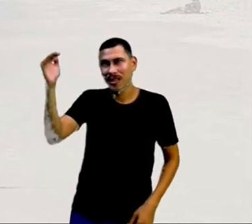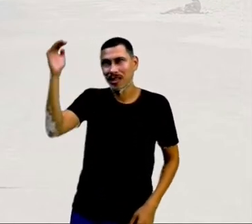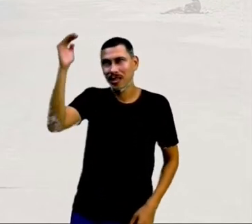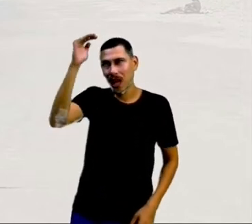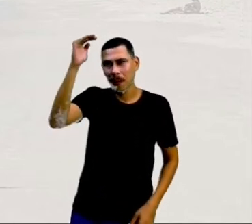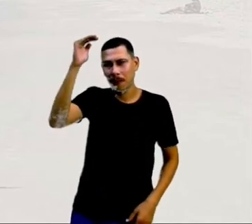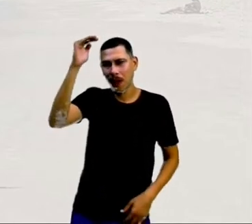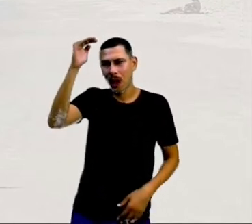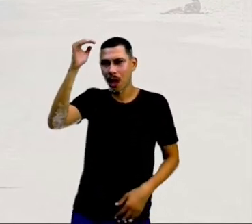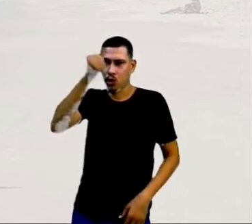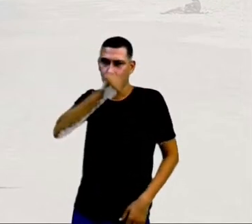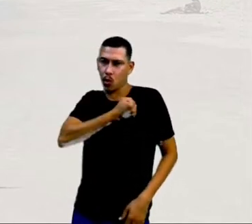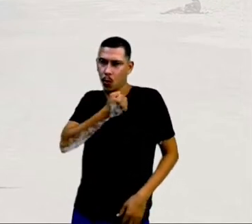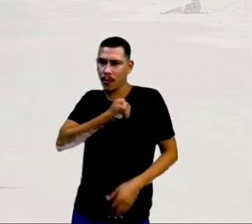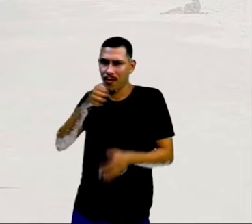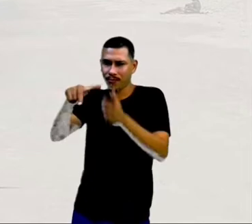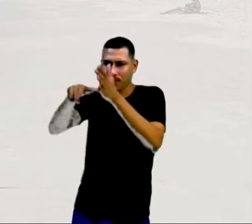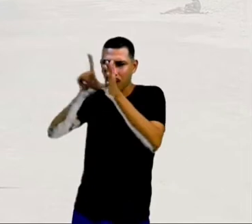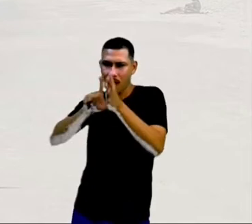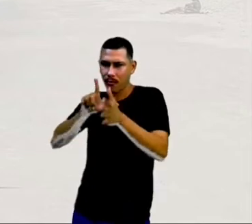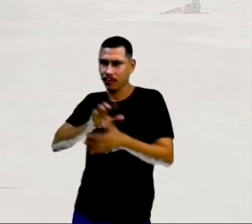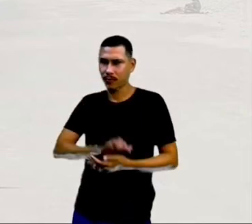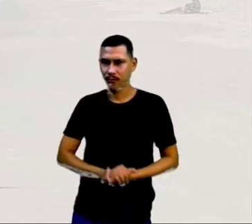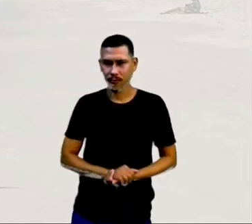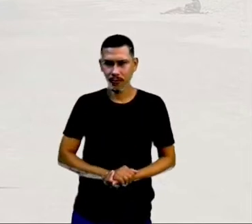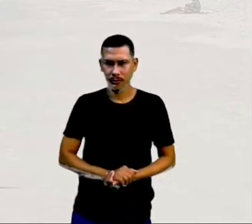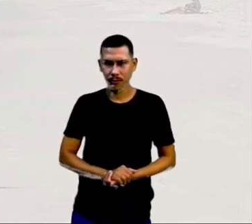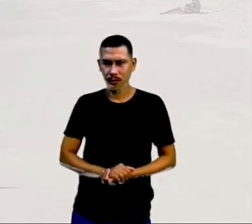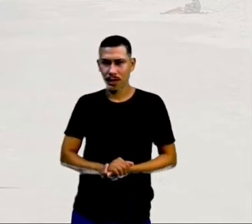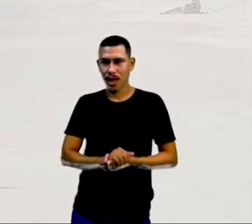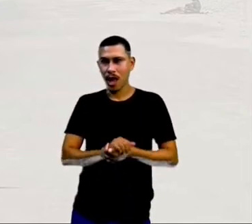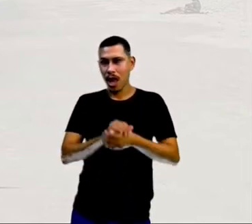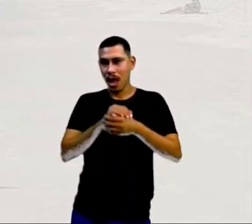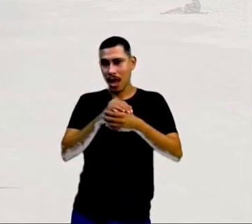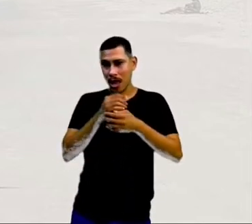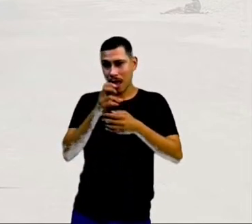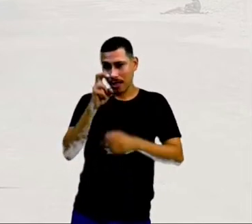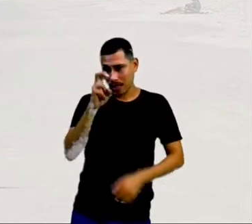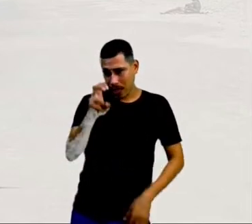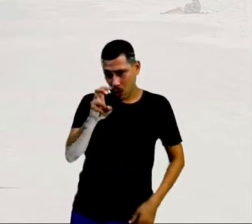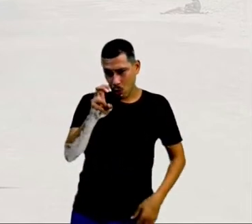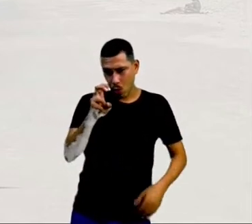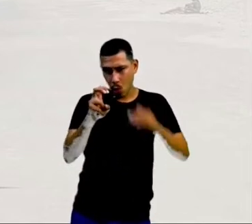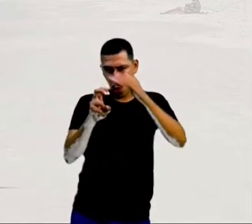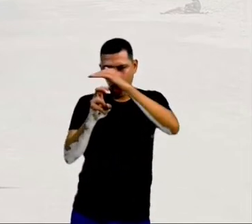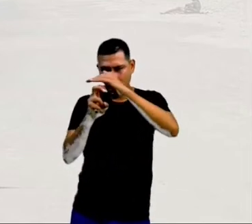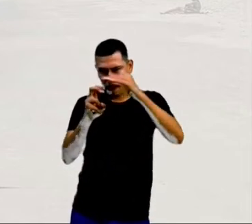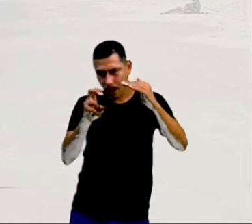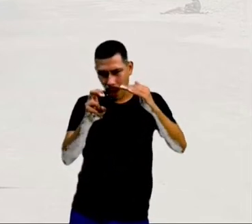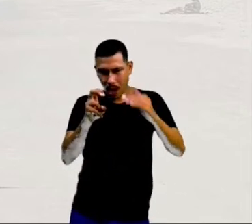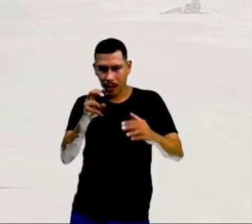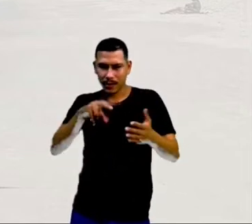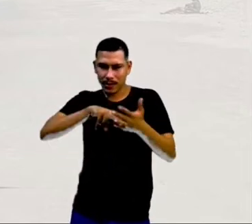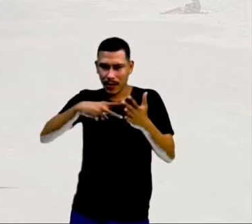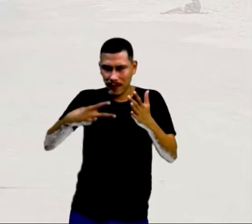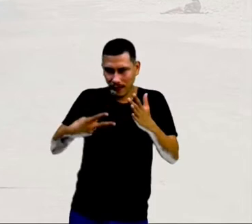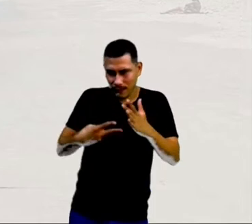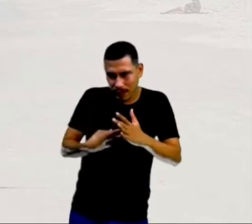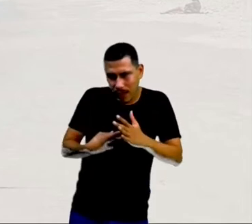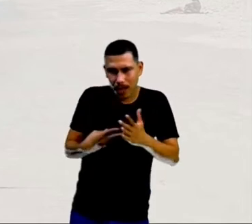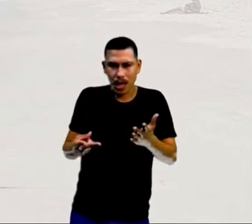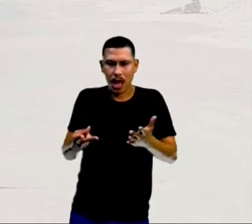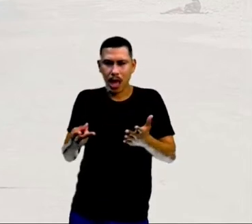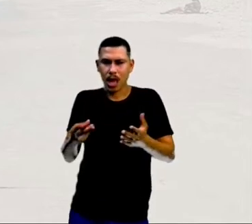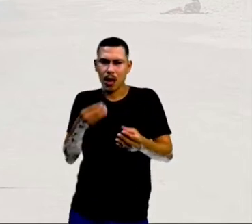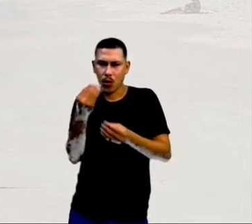antecedente, é o que vem antes. E o número de baixo, a gente chama de termo consequente, tá bom? Então, a razão